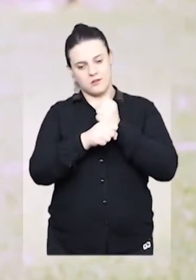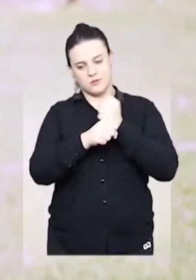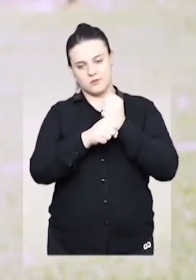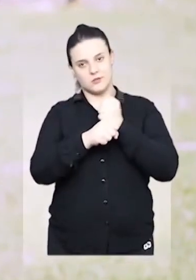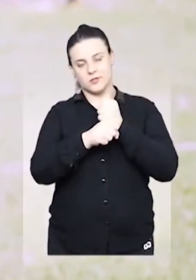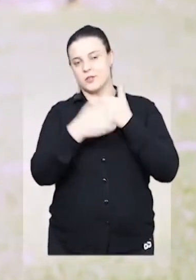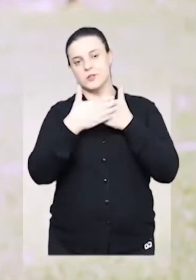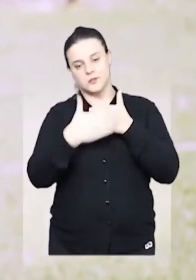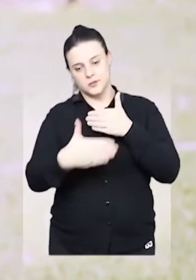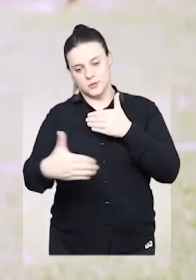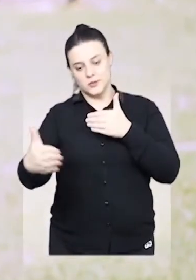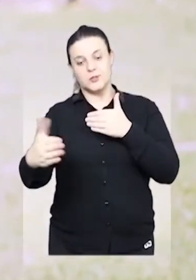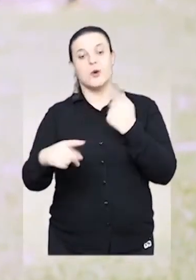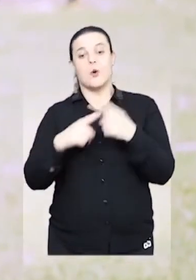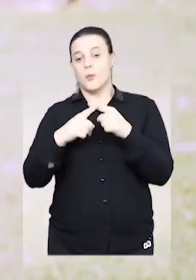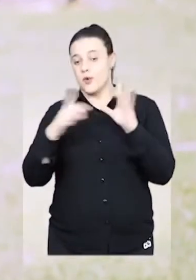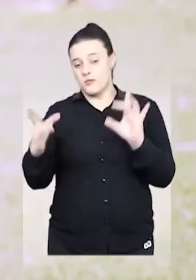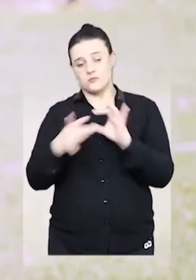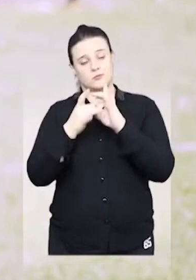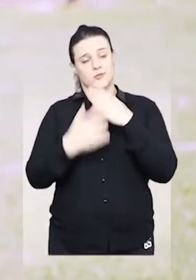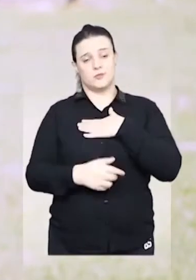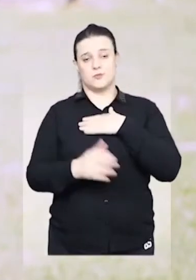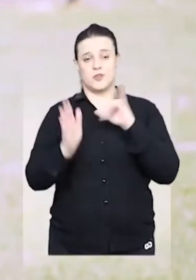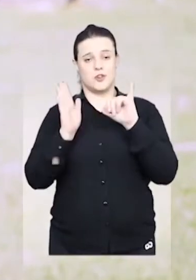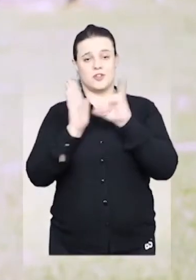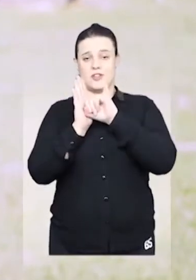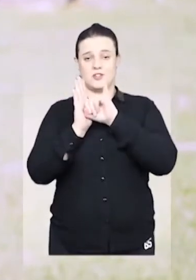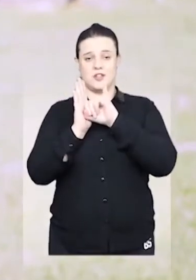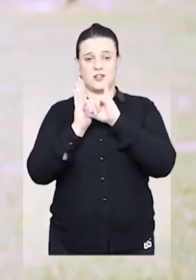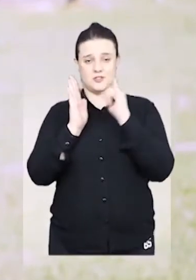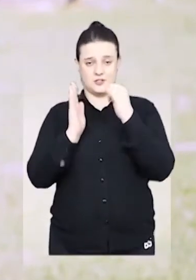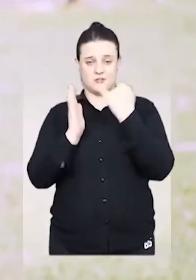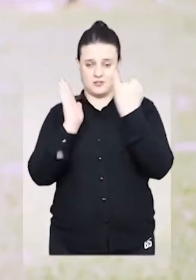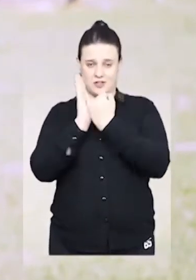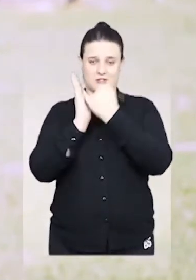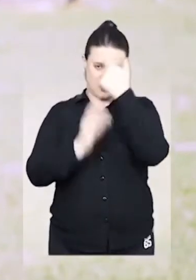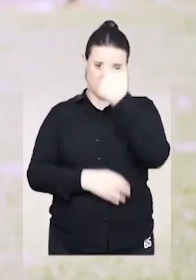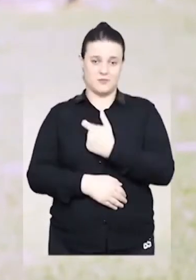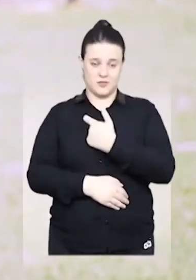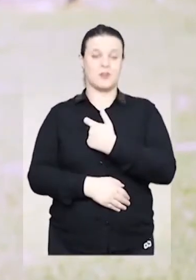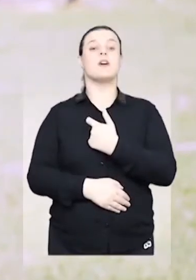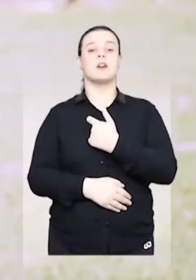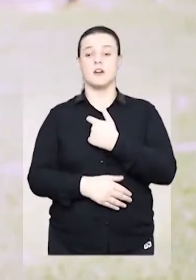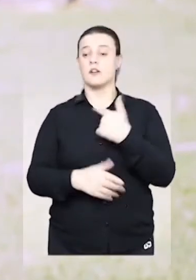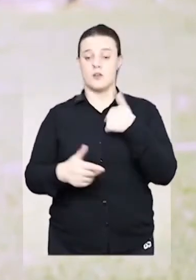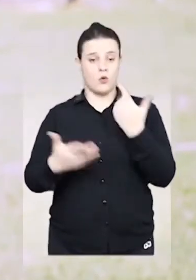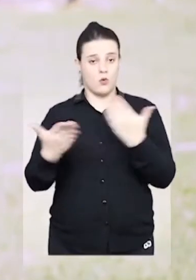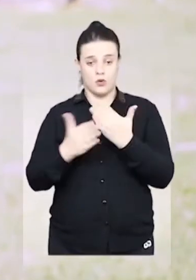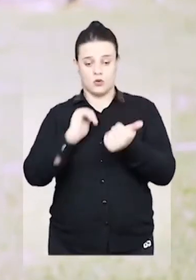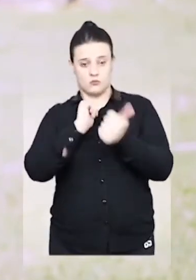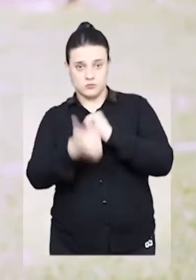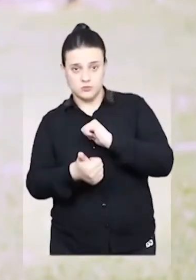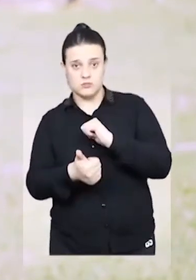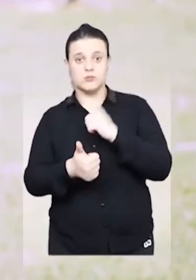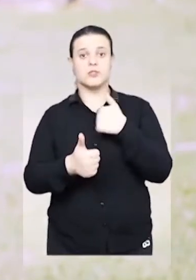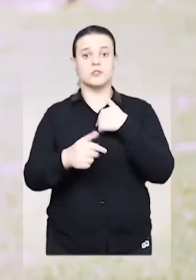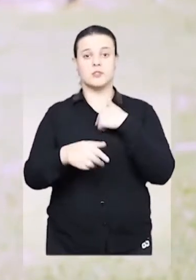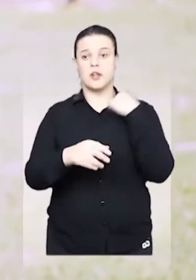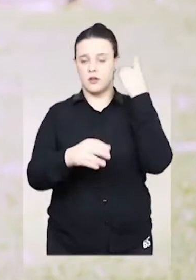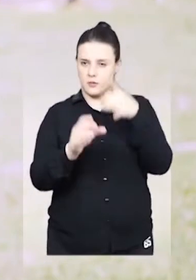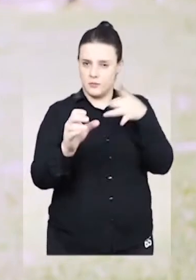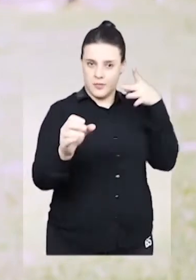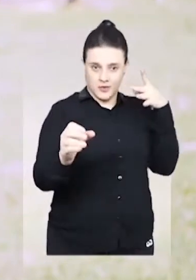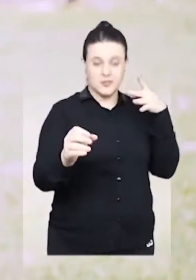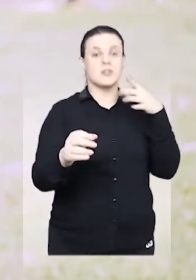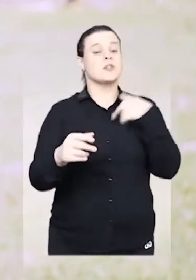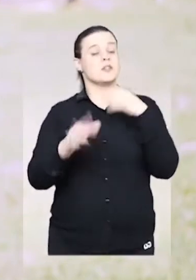porque é integrante da minha identidade. É a Thaís que é hoje, ela é a Thaís para atleta, ela é a Thaís que faz tiro com arco